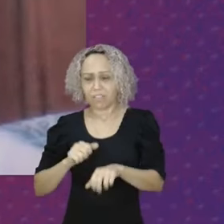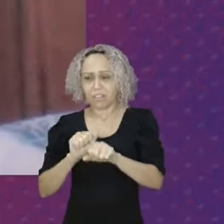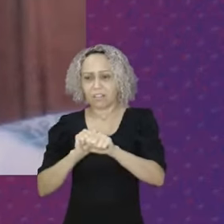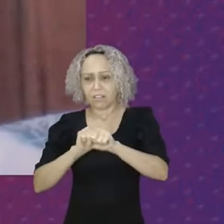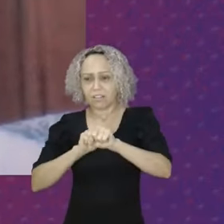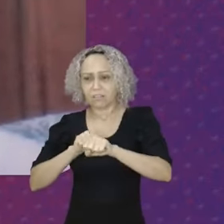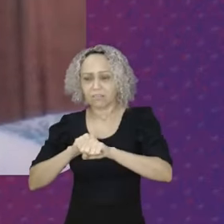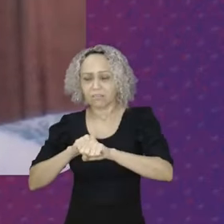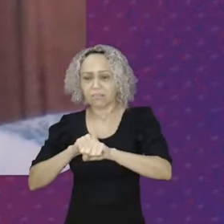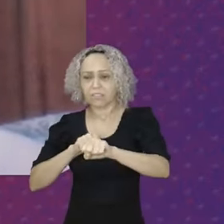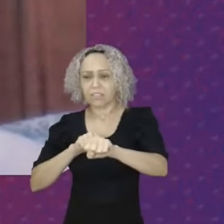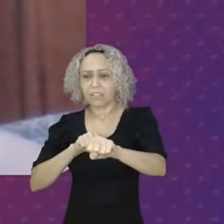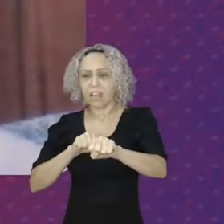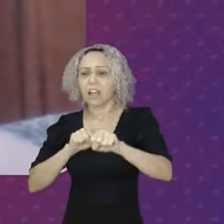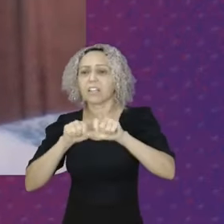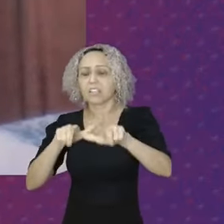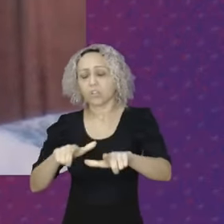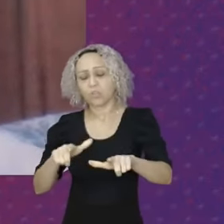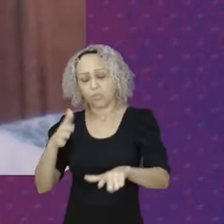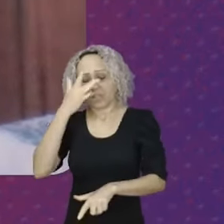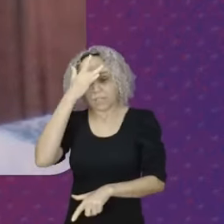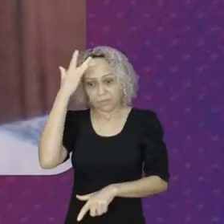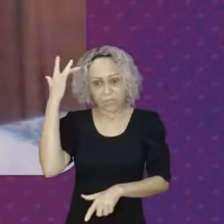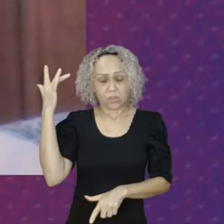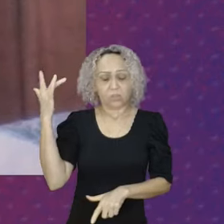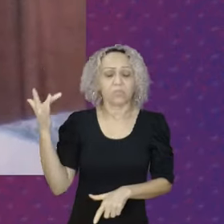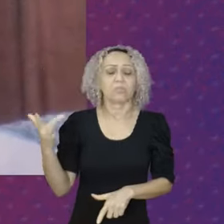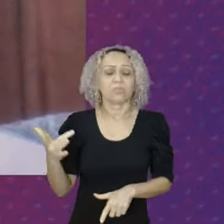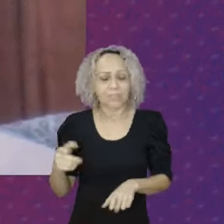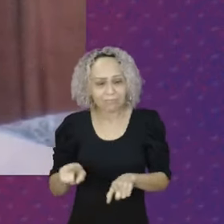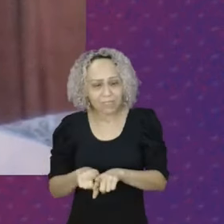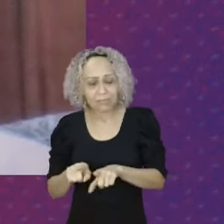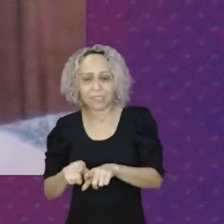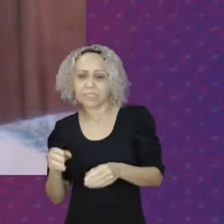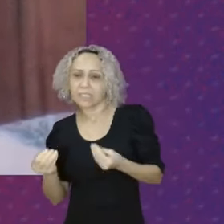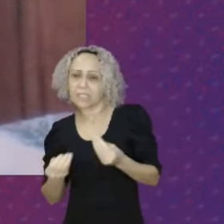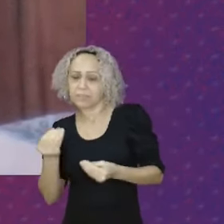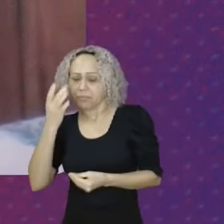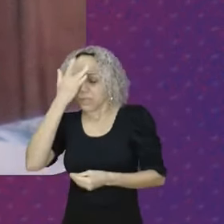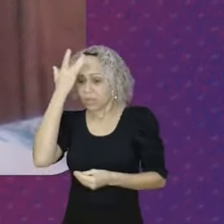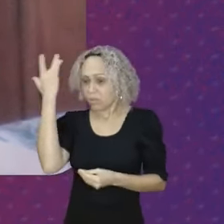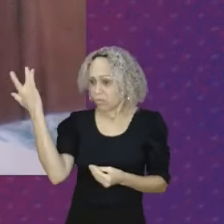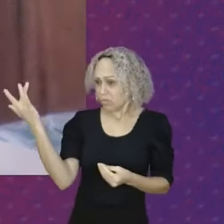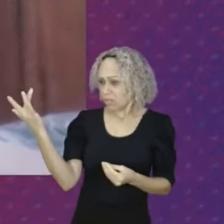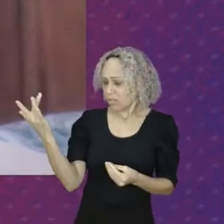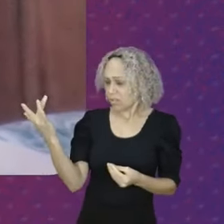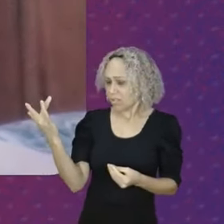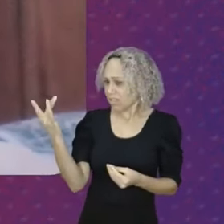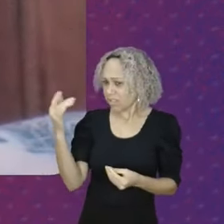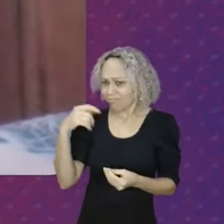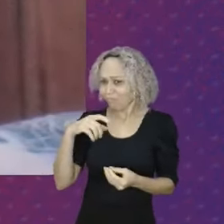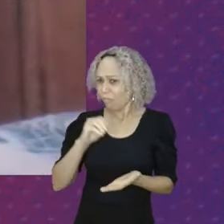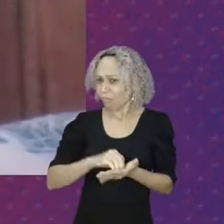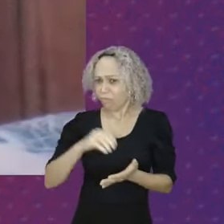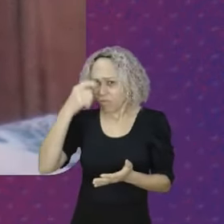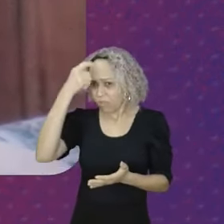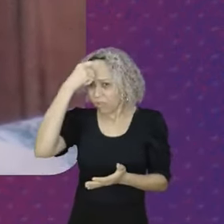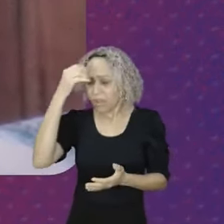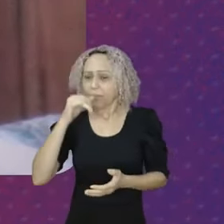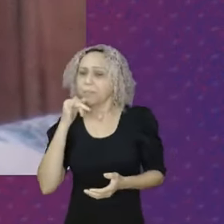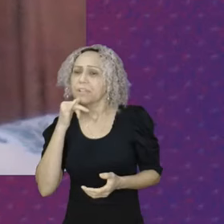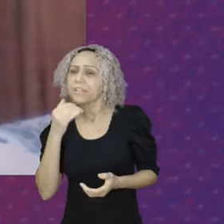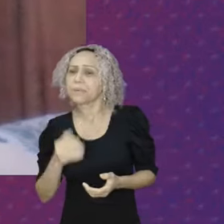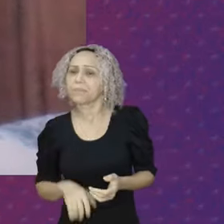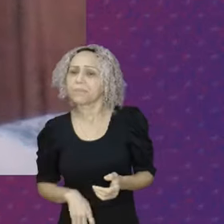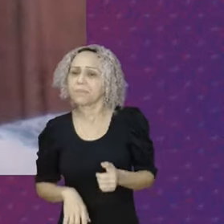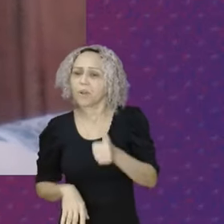abandono é muito comum muito mais comum com a mulher com deficiência dentro de um relacionamento por exemplo é comum a o ato de abandonar uma mulher com deficiência no